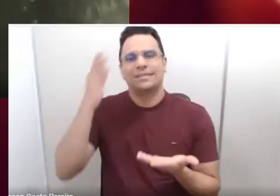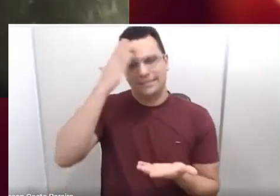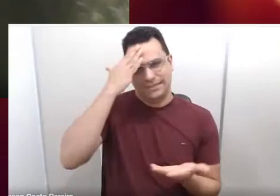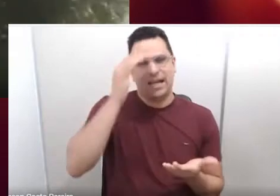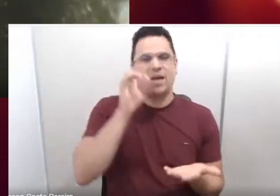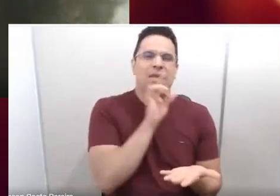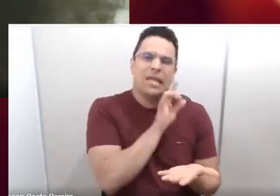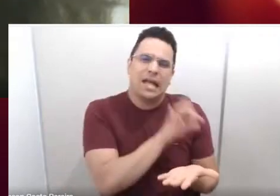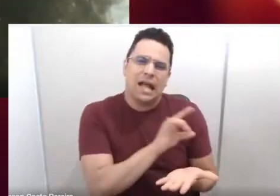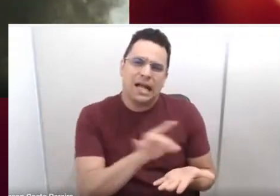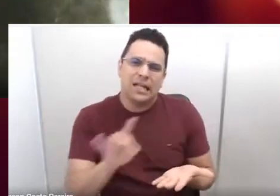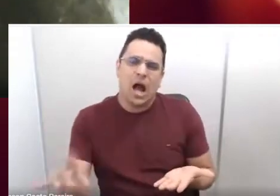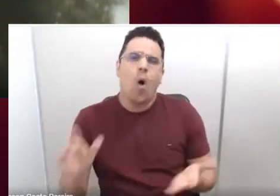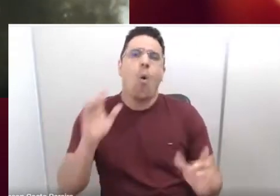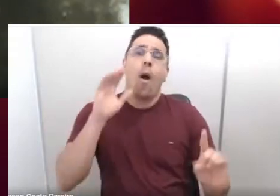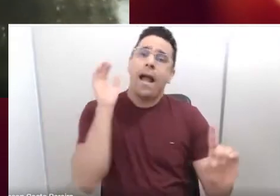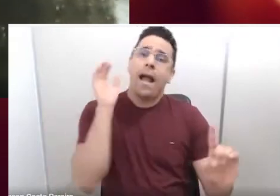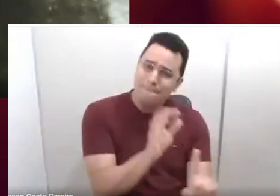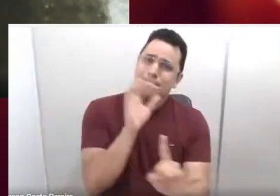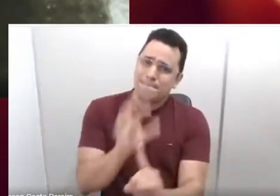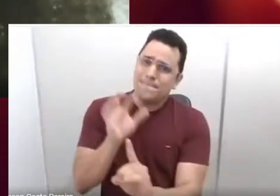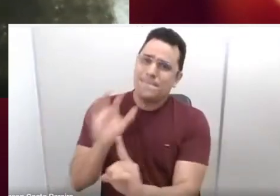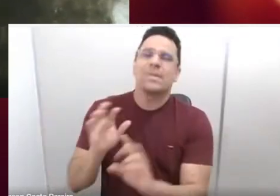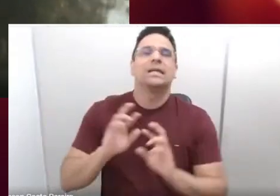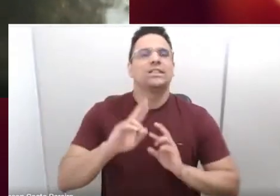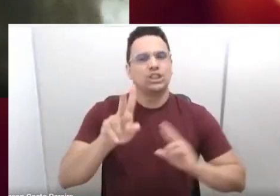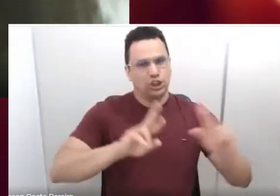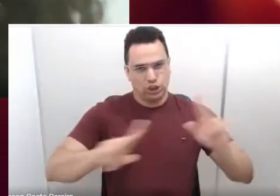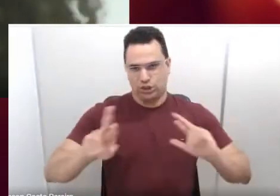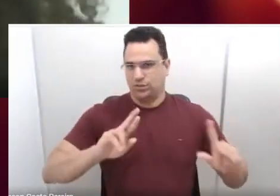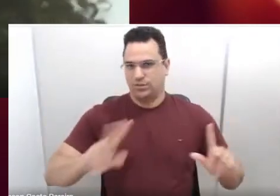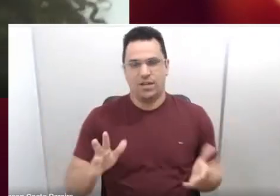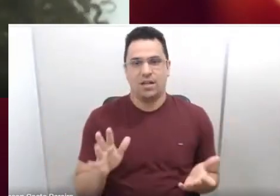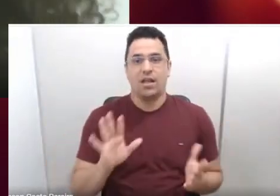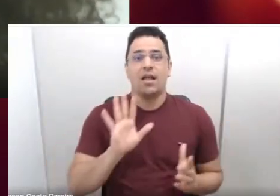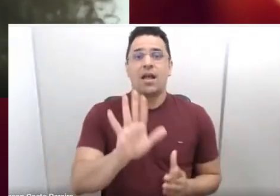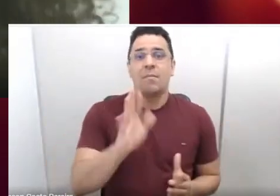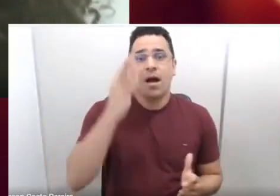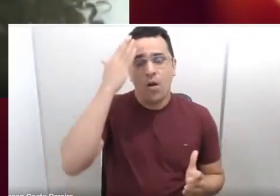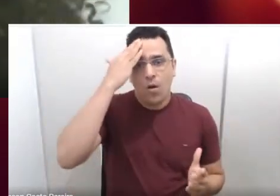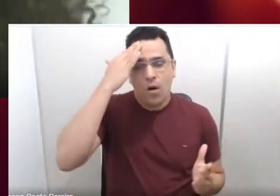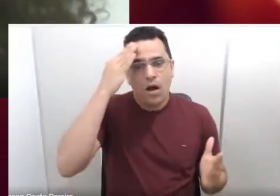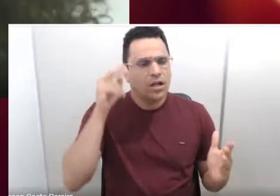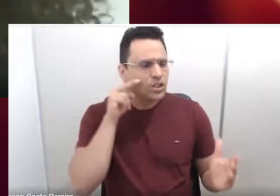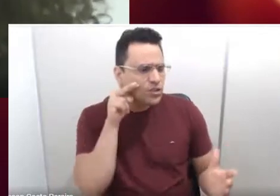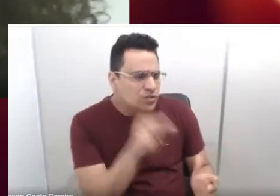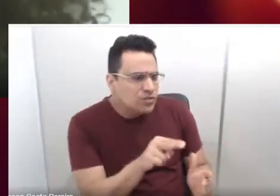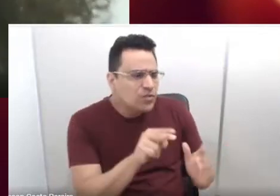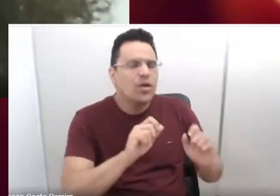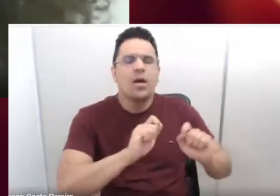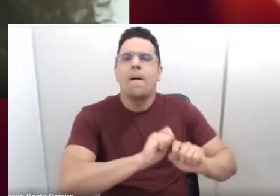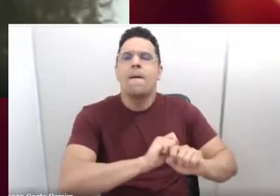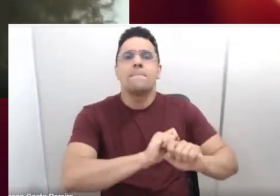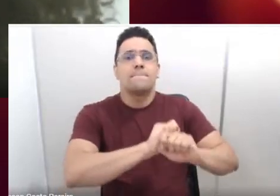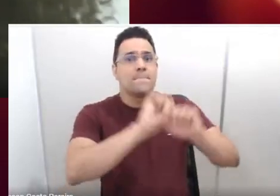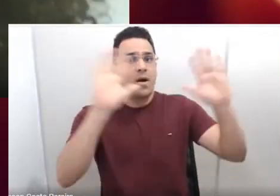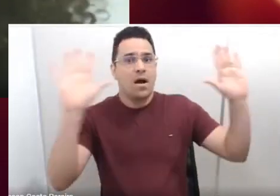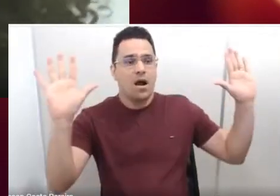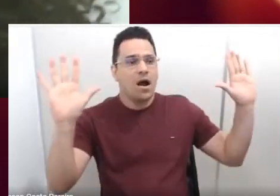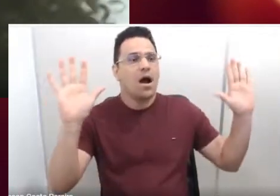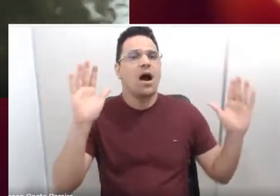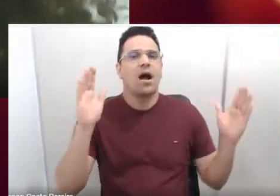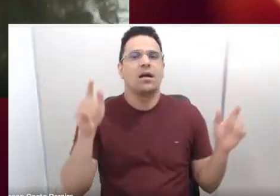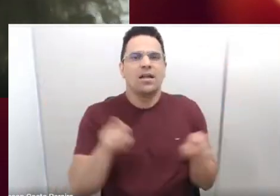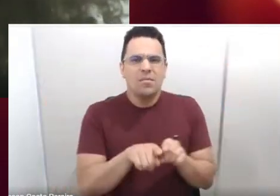para cada um e para cada uma, né, mas a proposta é que a gente consiga ter um panorama, uma visão mais de cima,